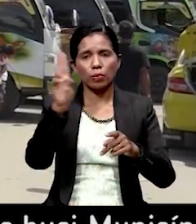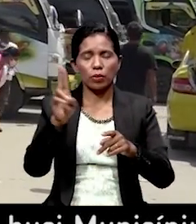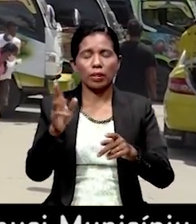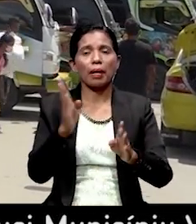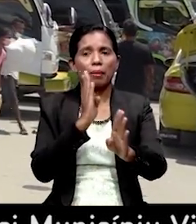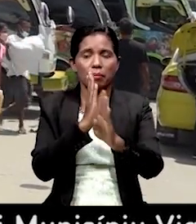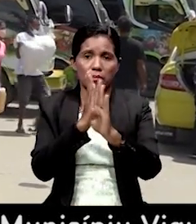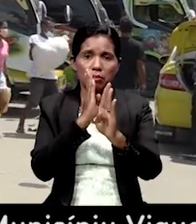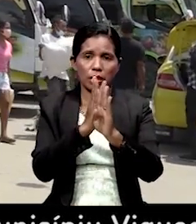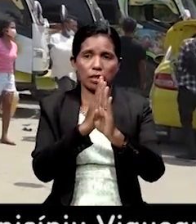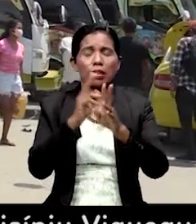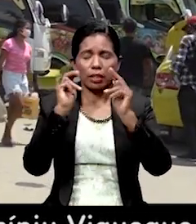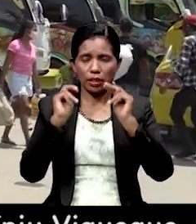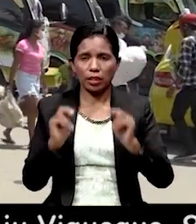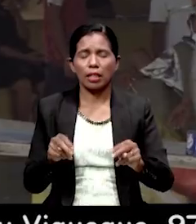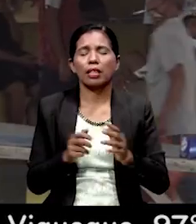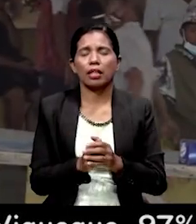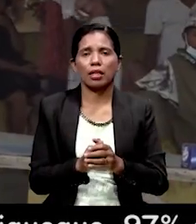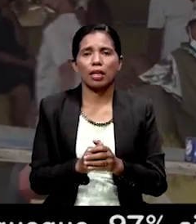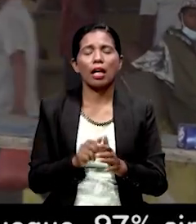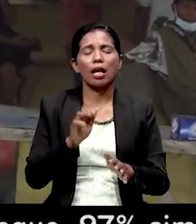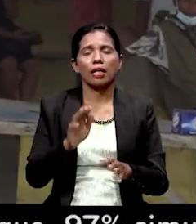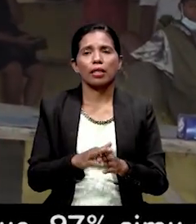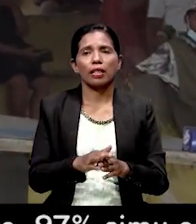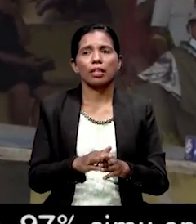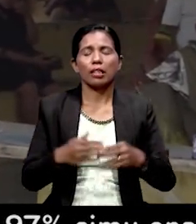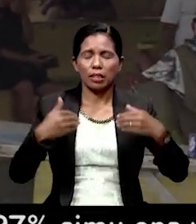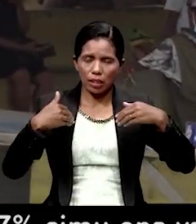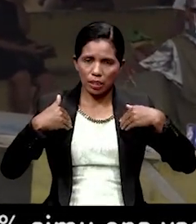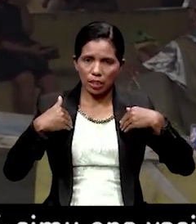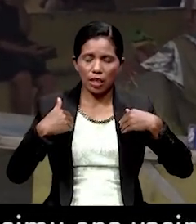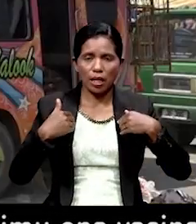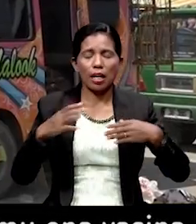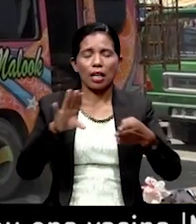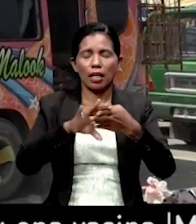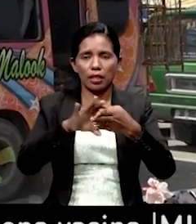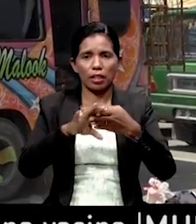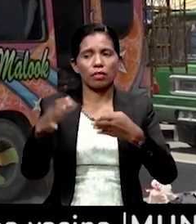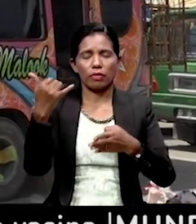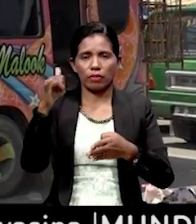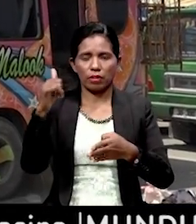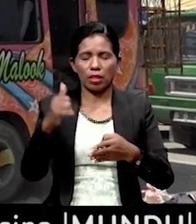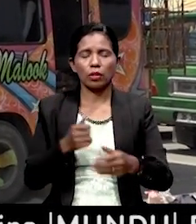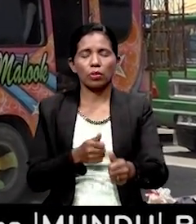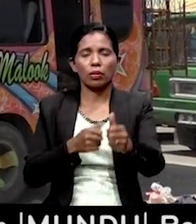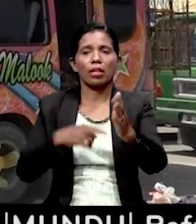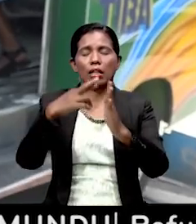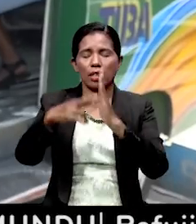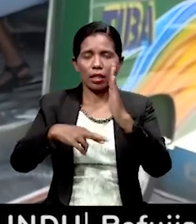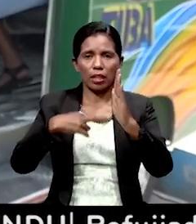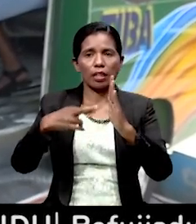que lao lori tutuir cartão quinor. A tu cumpre o protocolo de